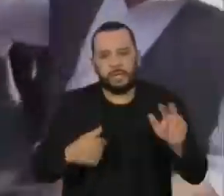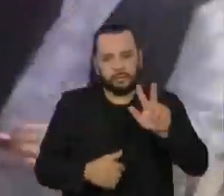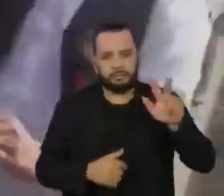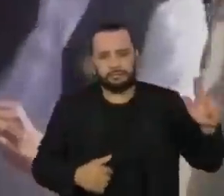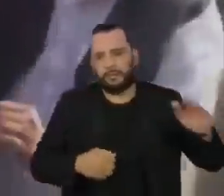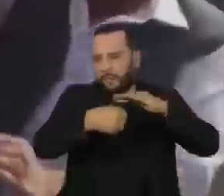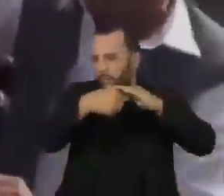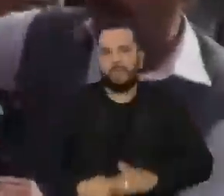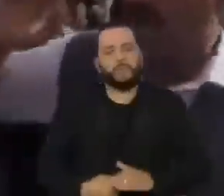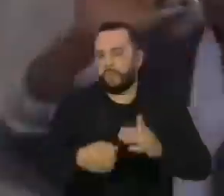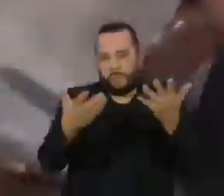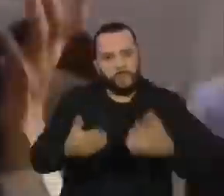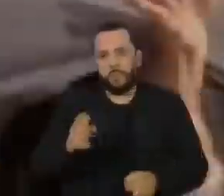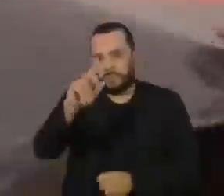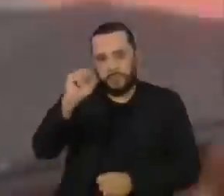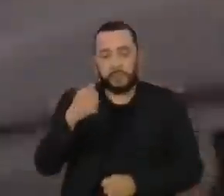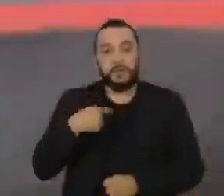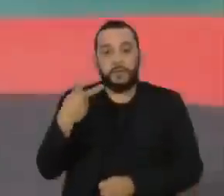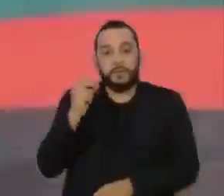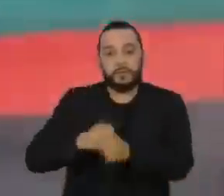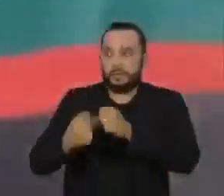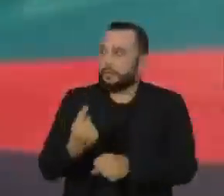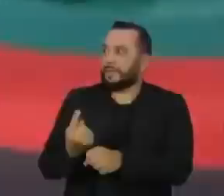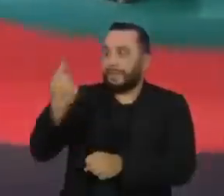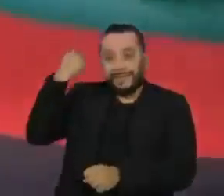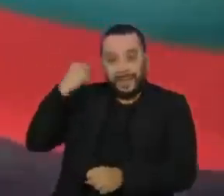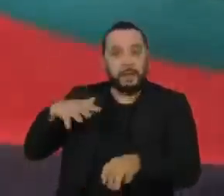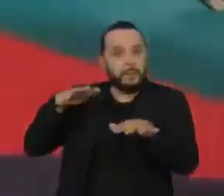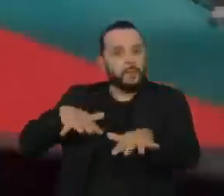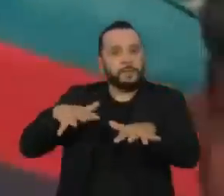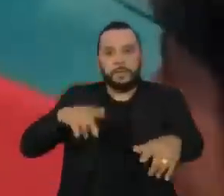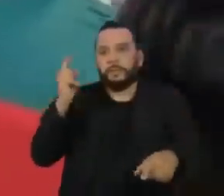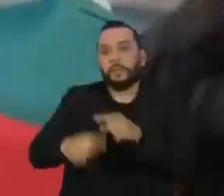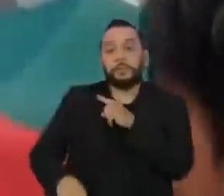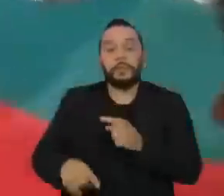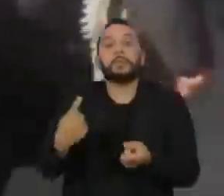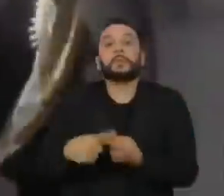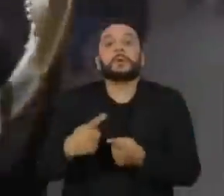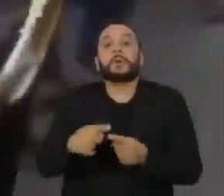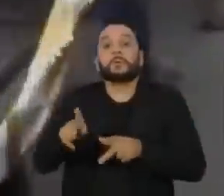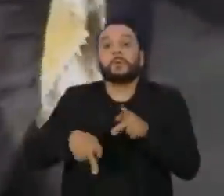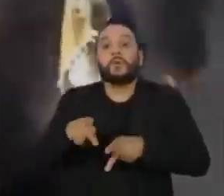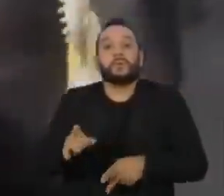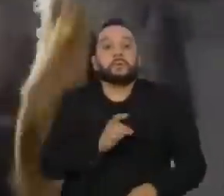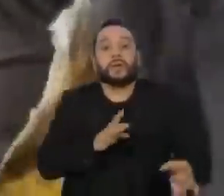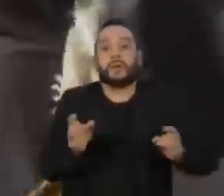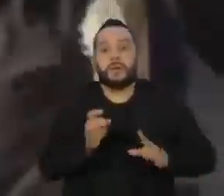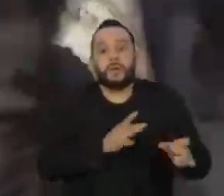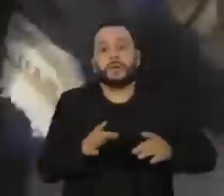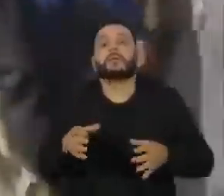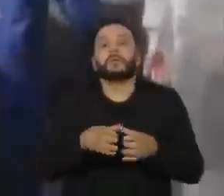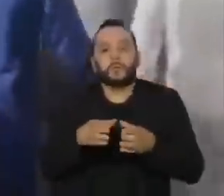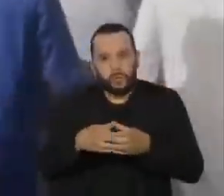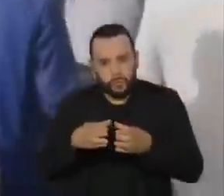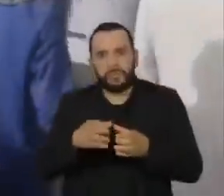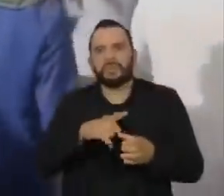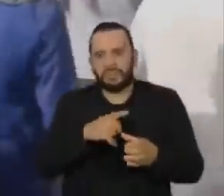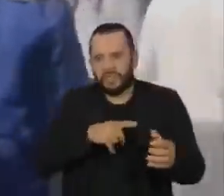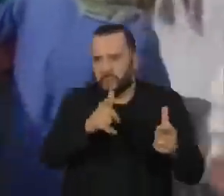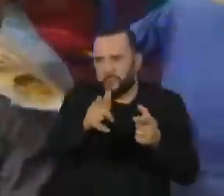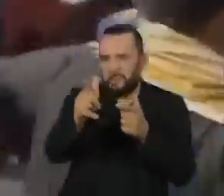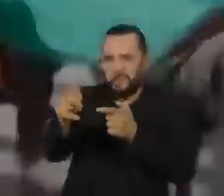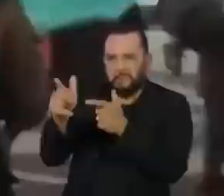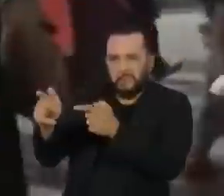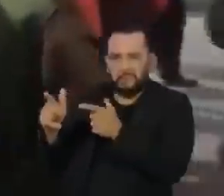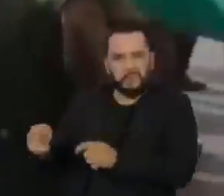repressor 20 anos atrás protestos contra o Talibã seriam inimagináveis pois a população tinha um medo paralisante do grupo que comete atrocidades